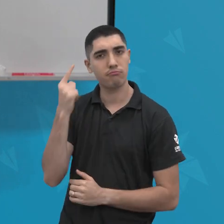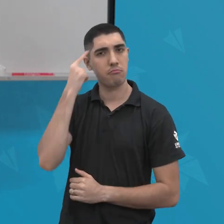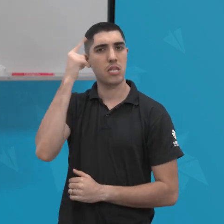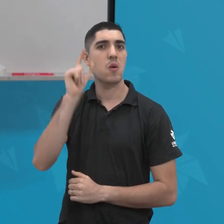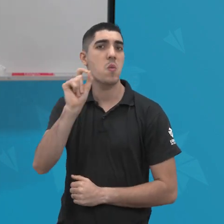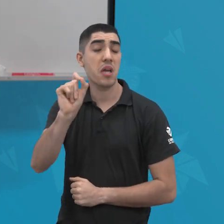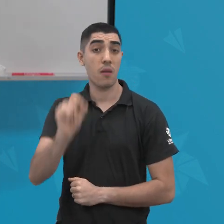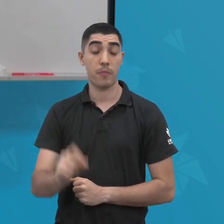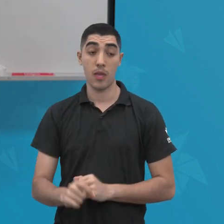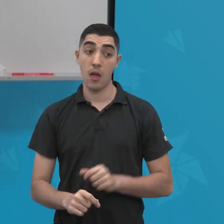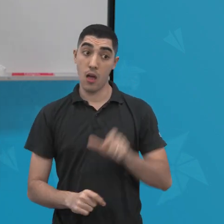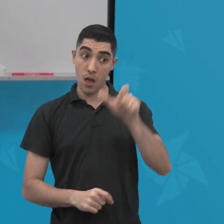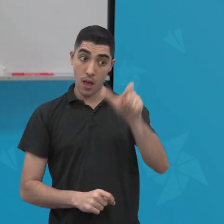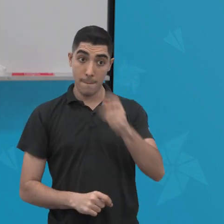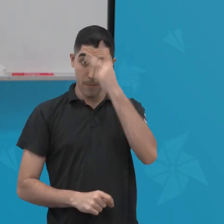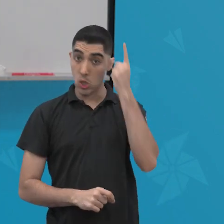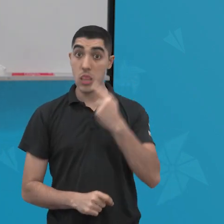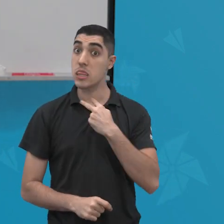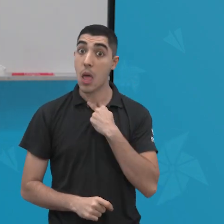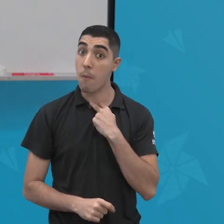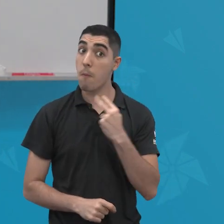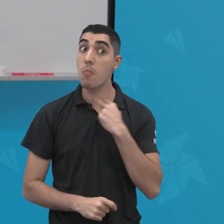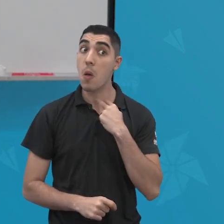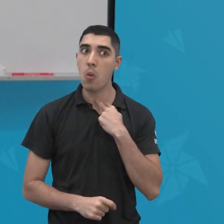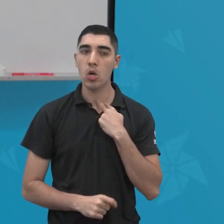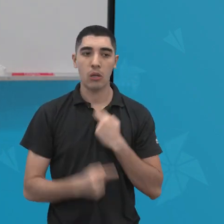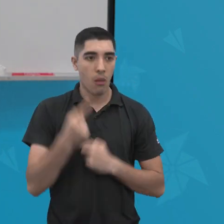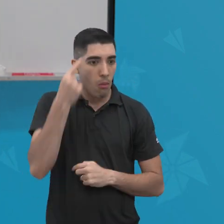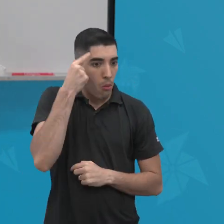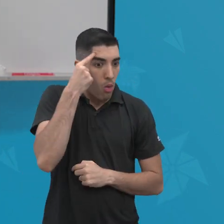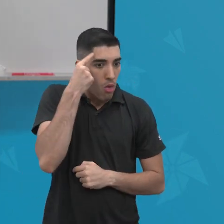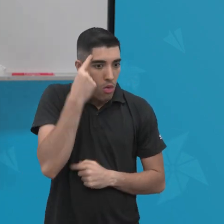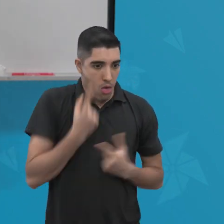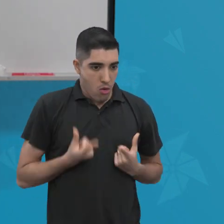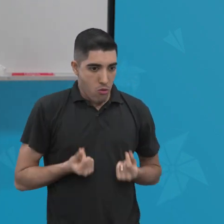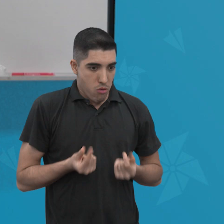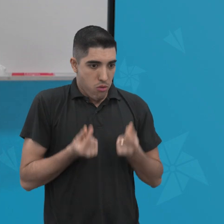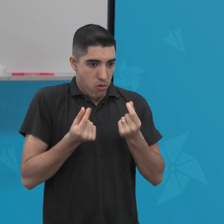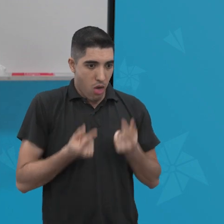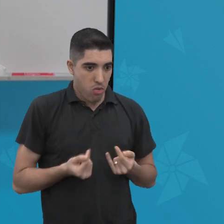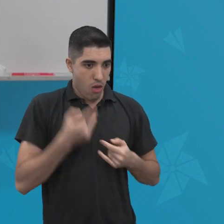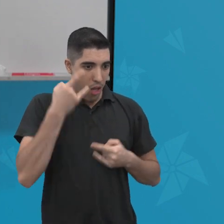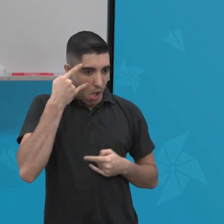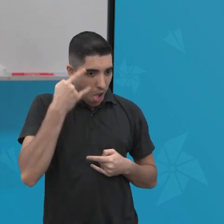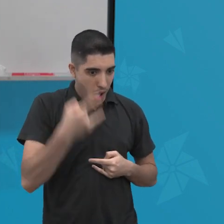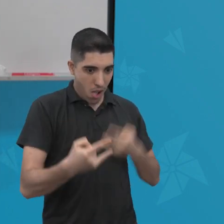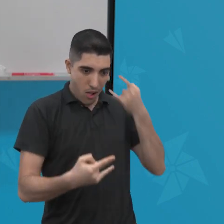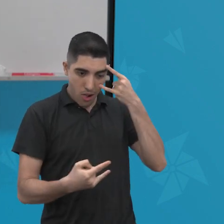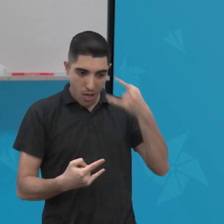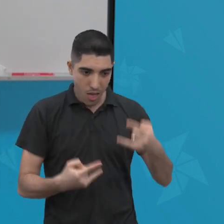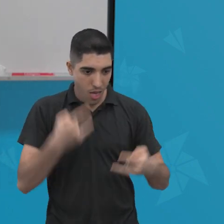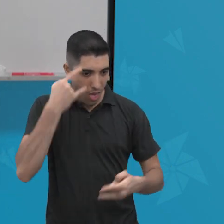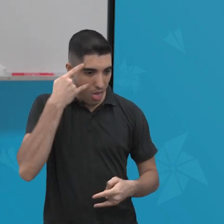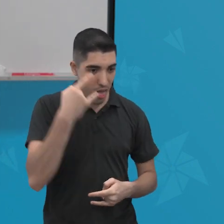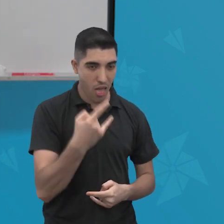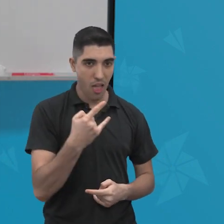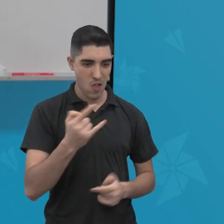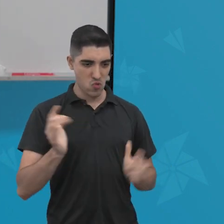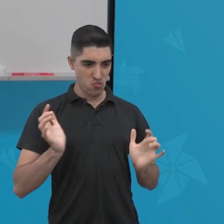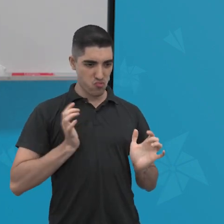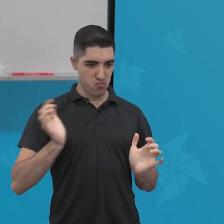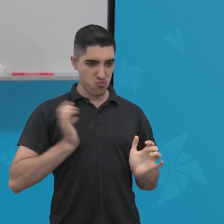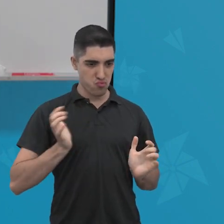desde que a pessoa não se apegasse à riqueza, desde que a pessoa não se deixasse seduzir